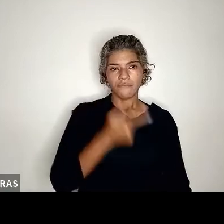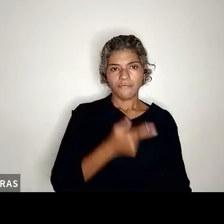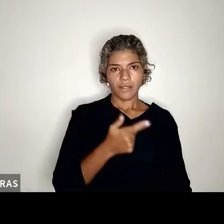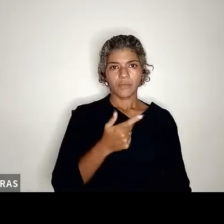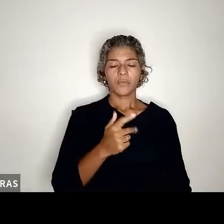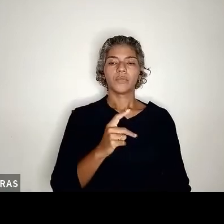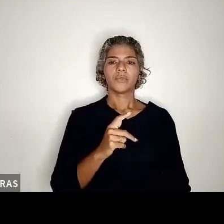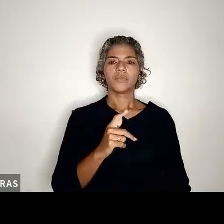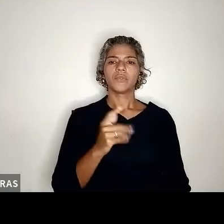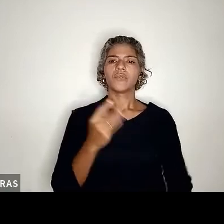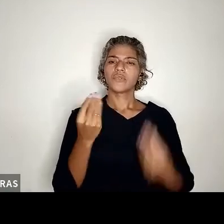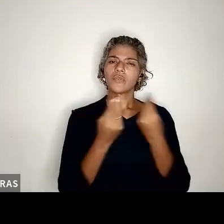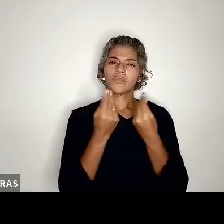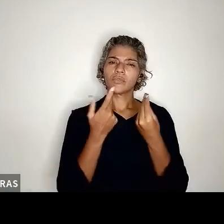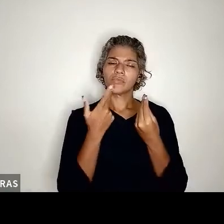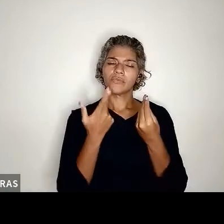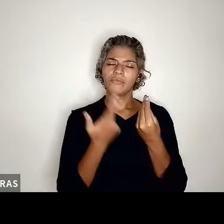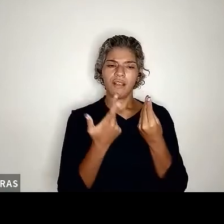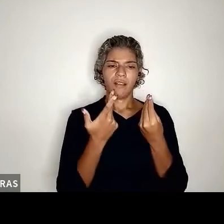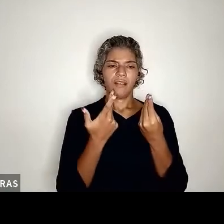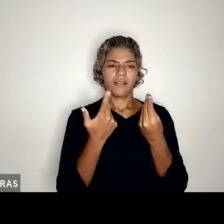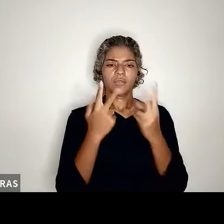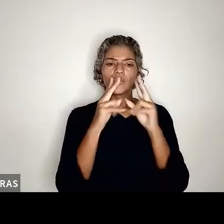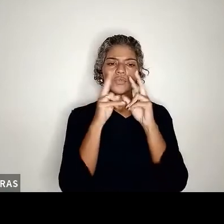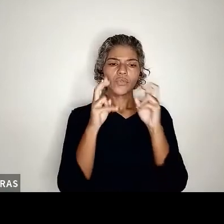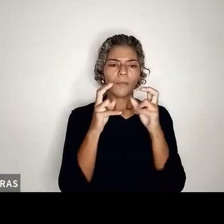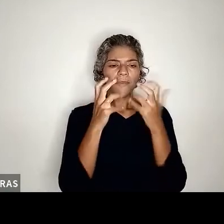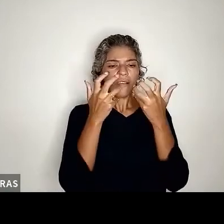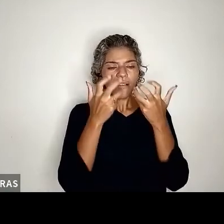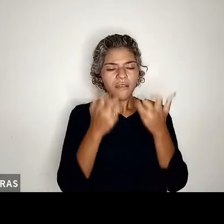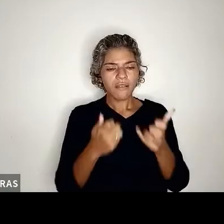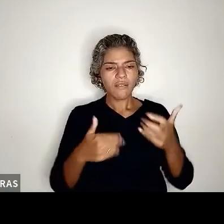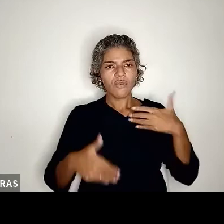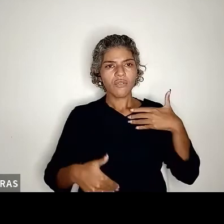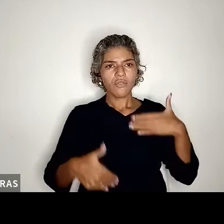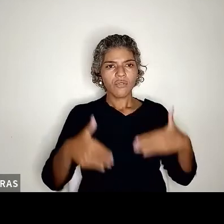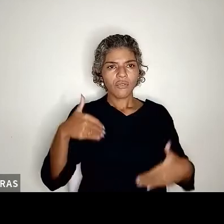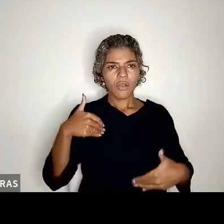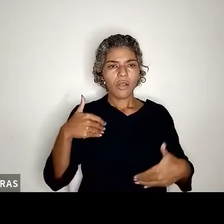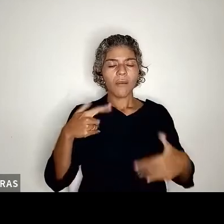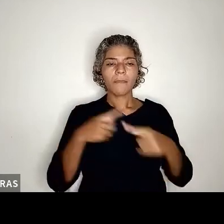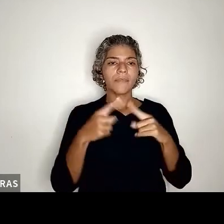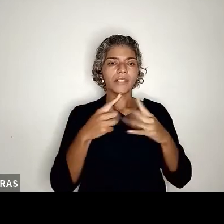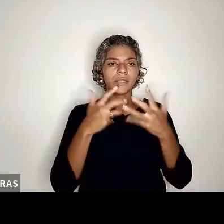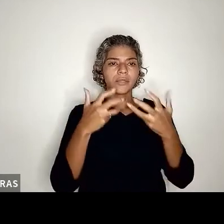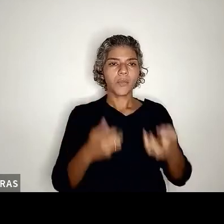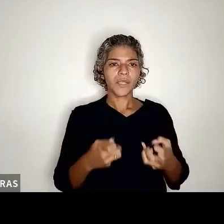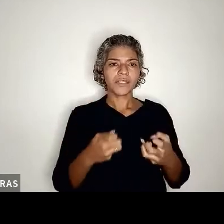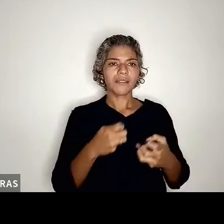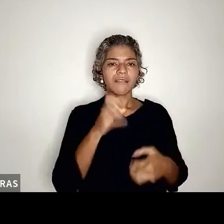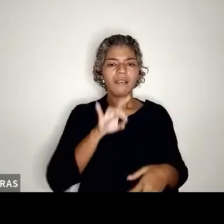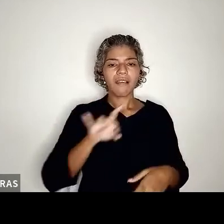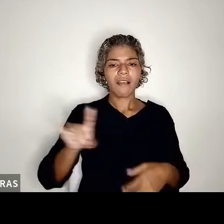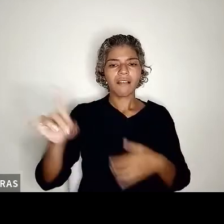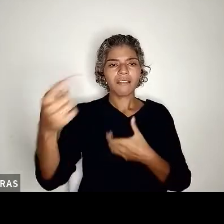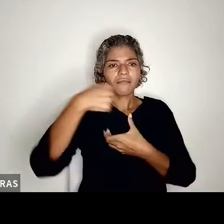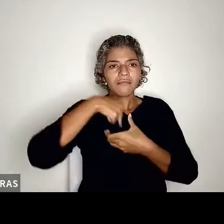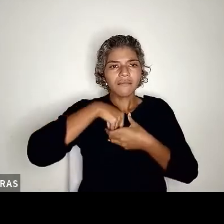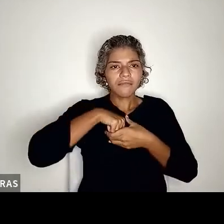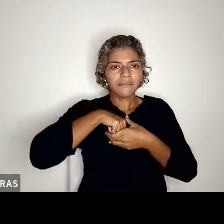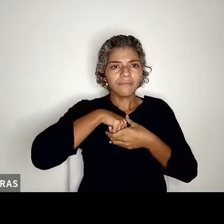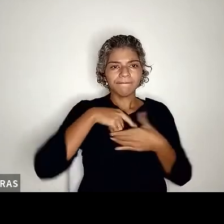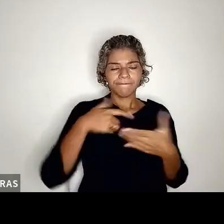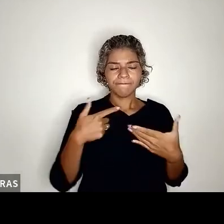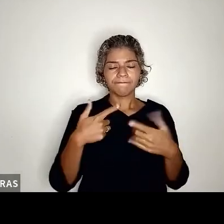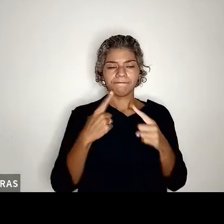de corpos, né, sem reconhecer essas subjetividades, né, Luciana? Na verdade, eu imagino que se a gente